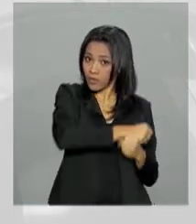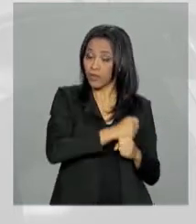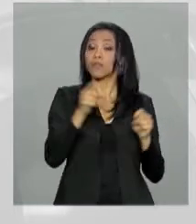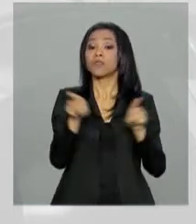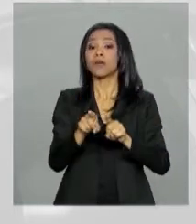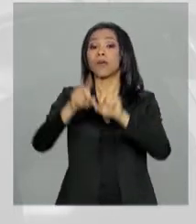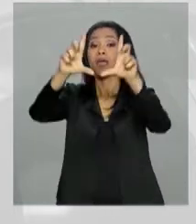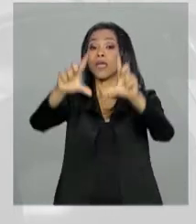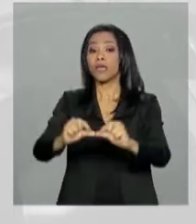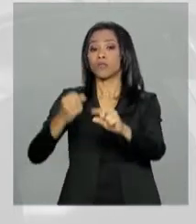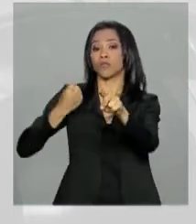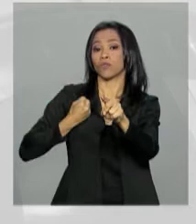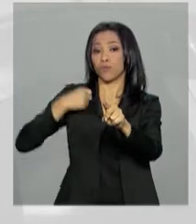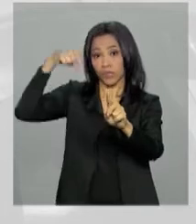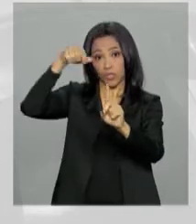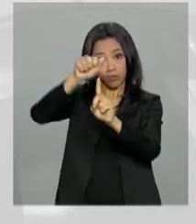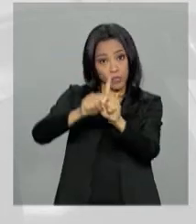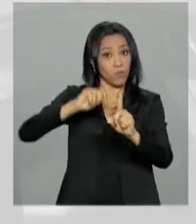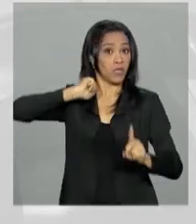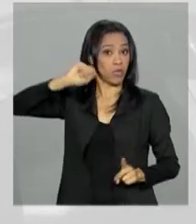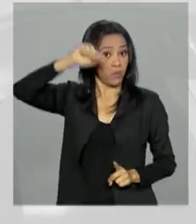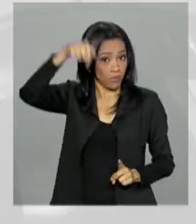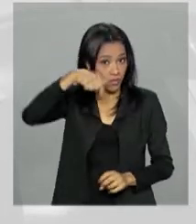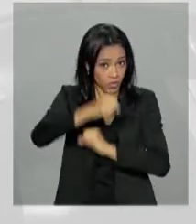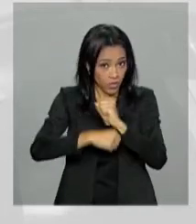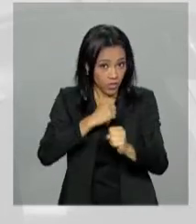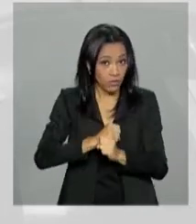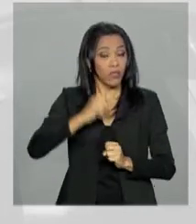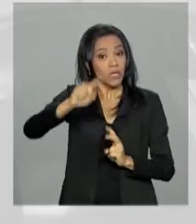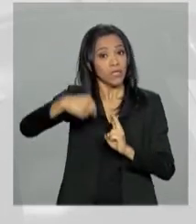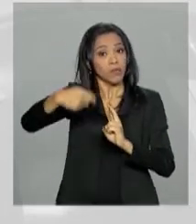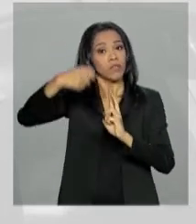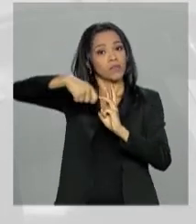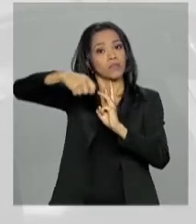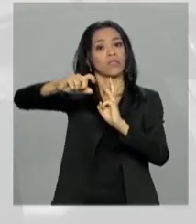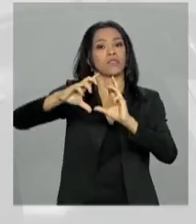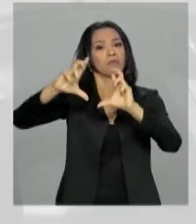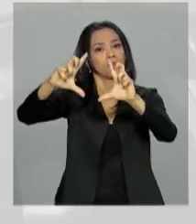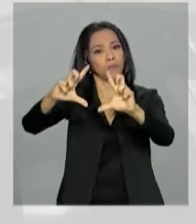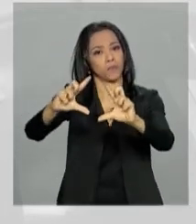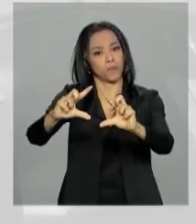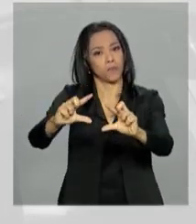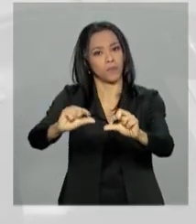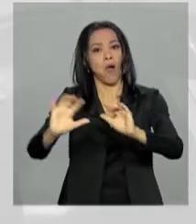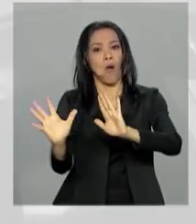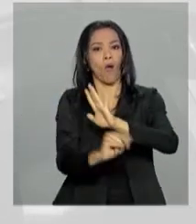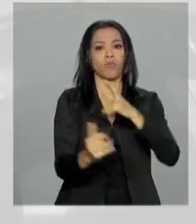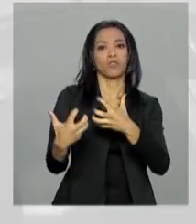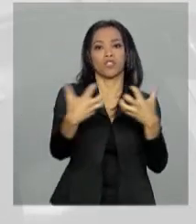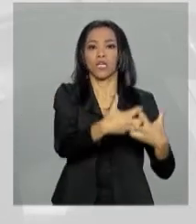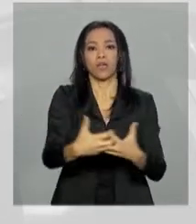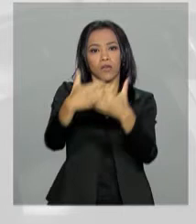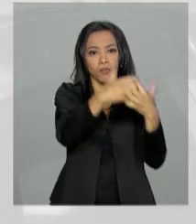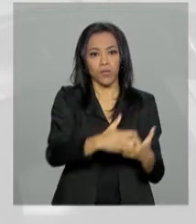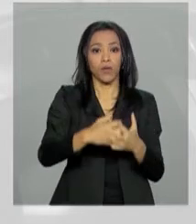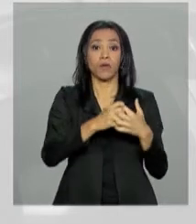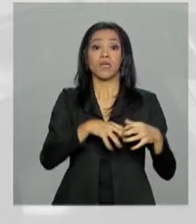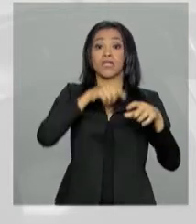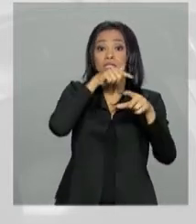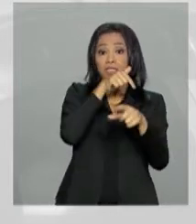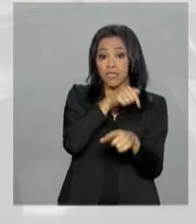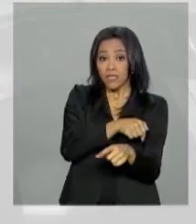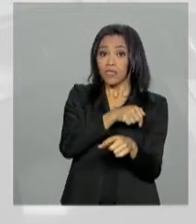caiu em relação a abril deste ano. E pelo segundo mês seguido, o roubo de cargas diminuiu. Foram 752